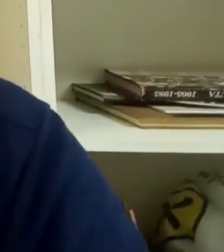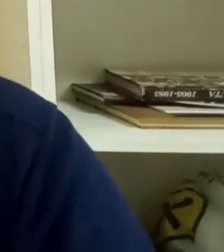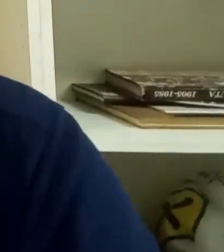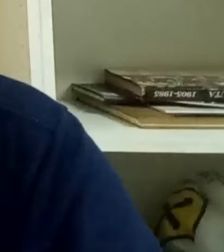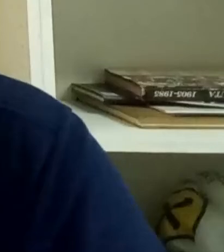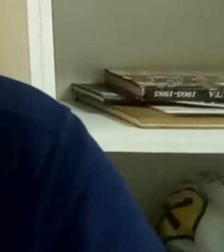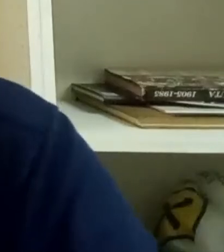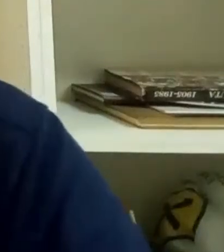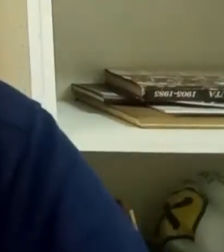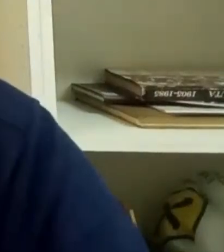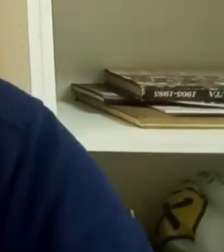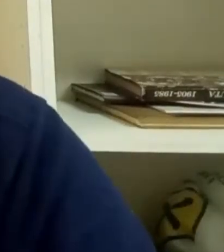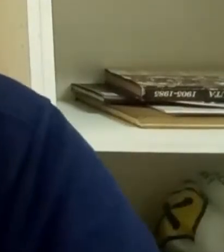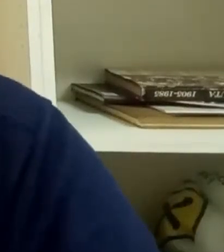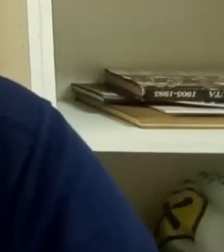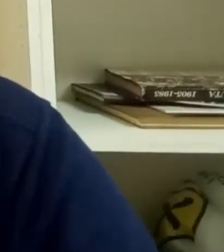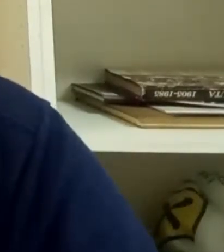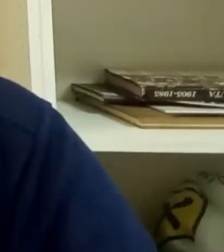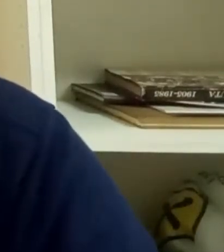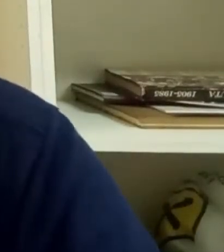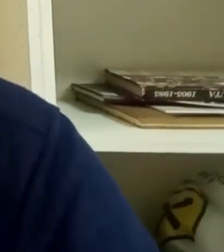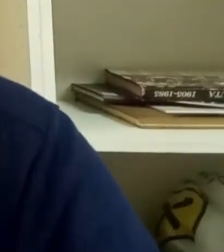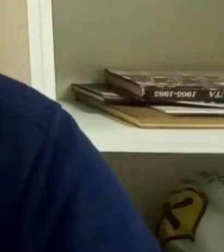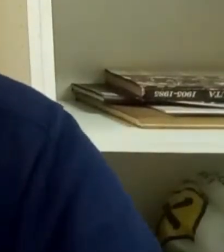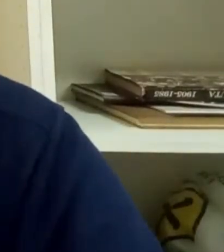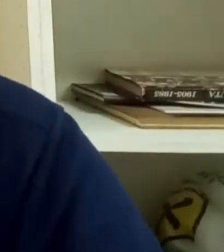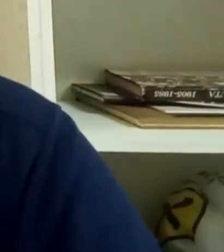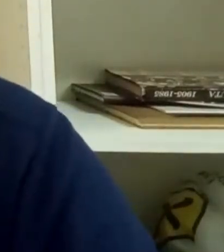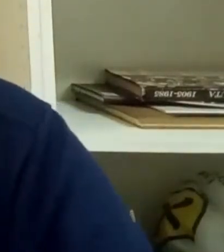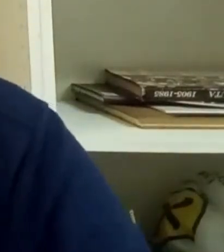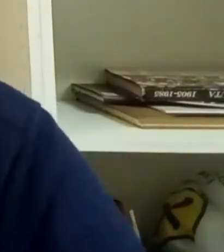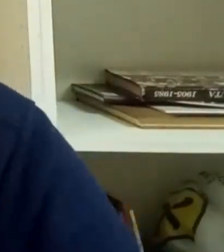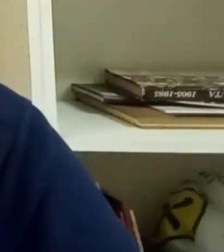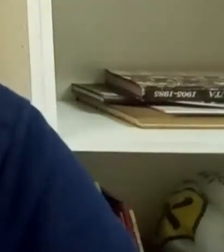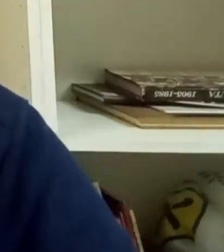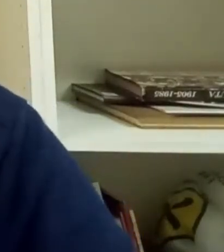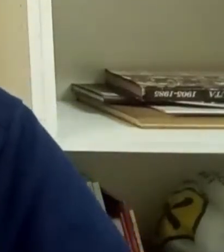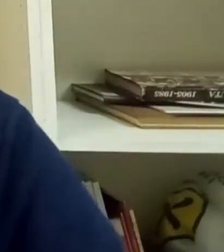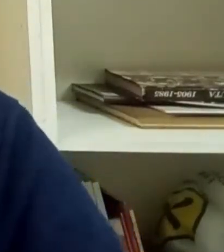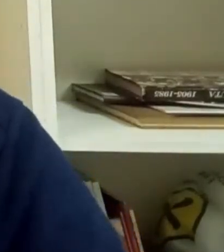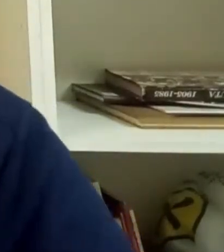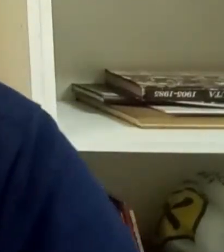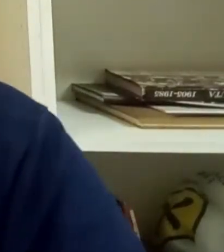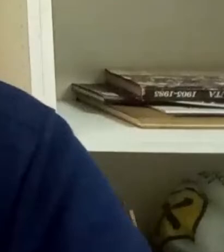29.802. Vamos ler o resultado agora?